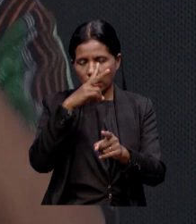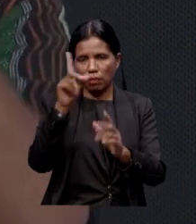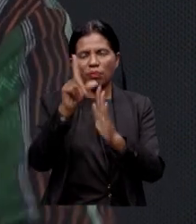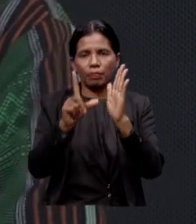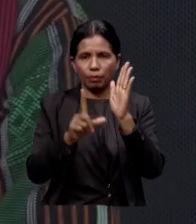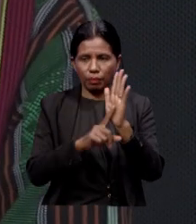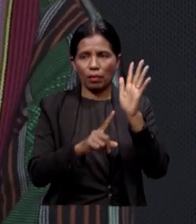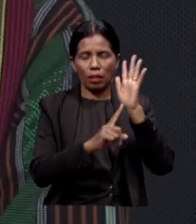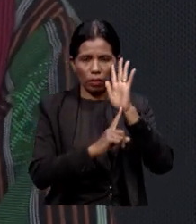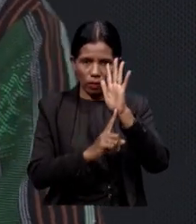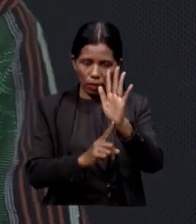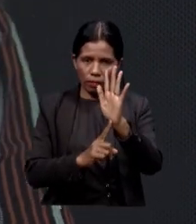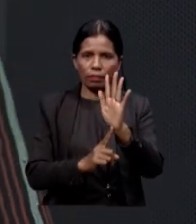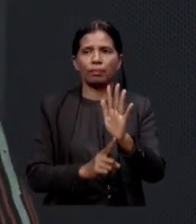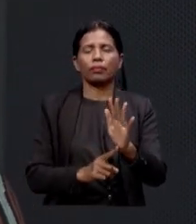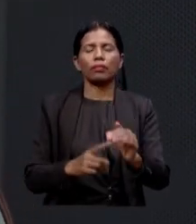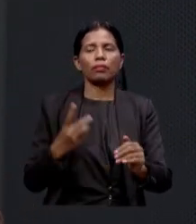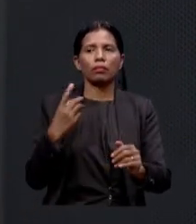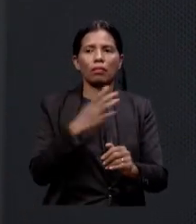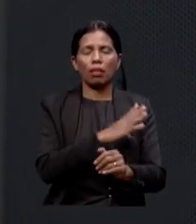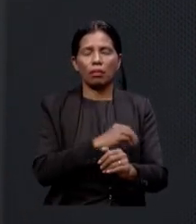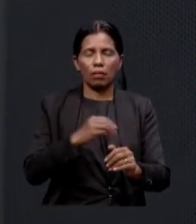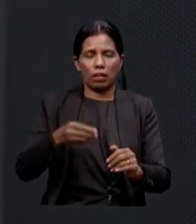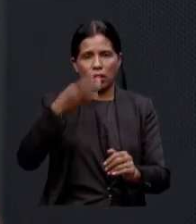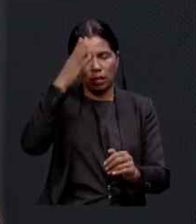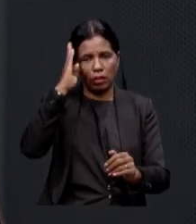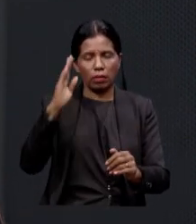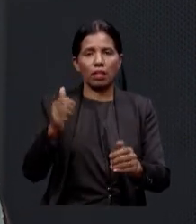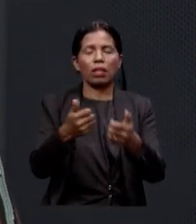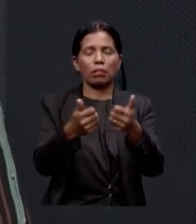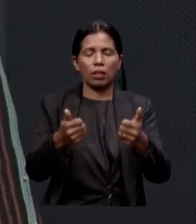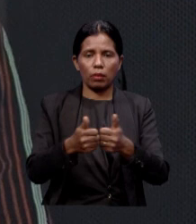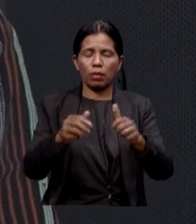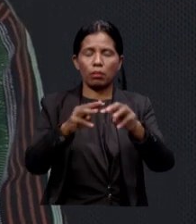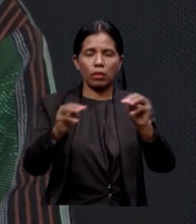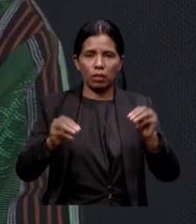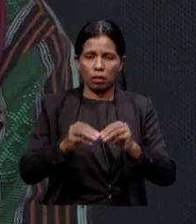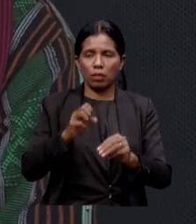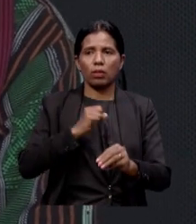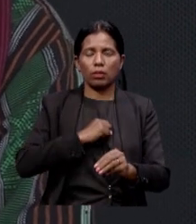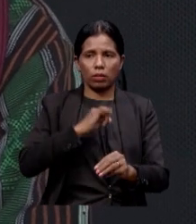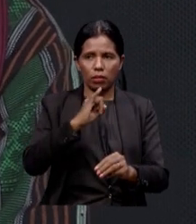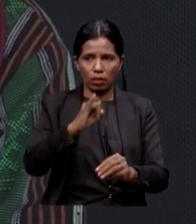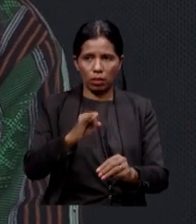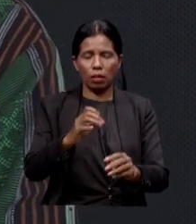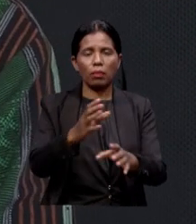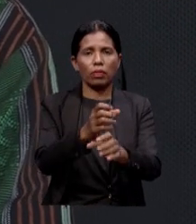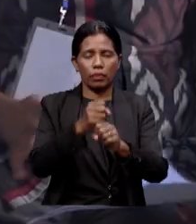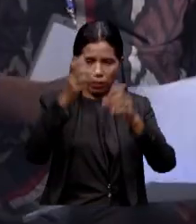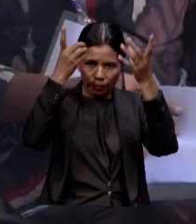hato parecer, ba senyor administrator. Municipi Covalima, parabele fori disi